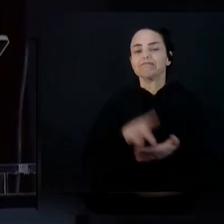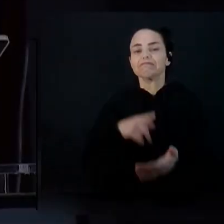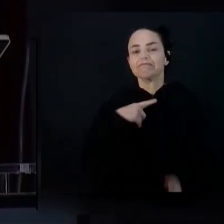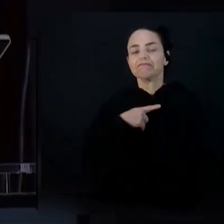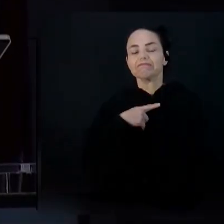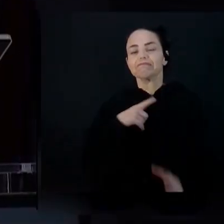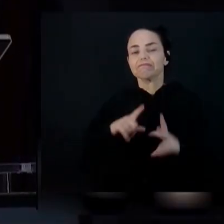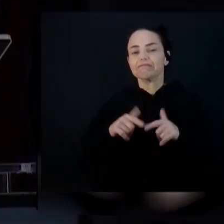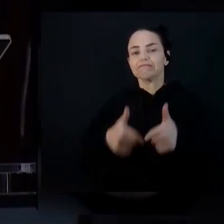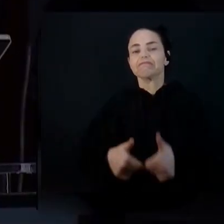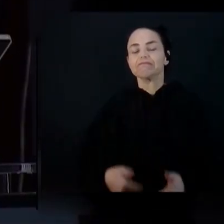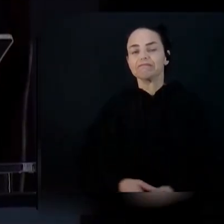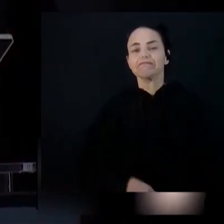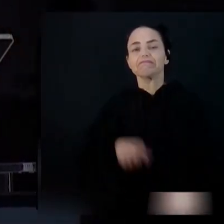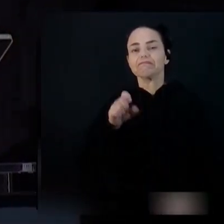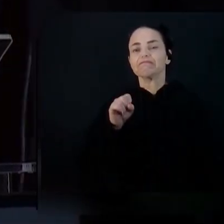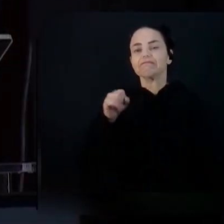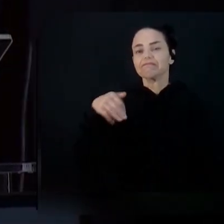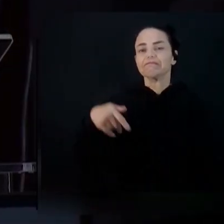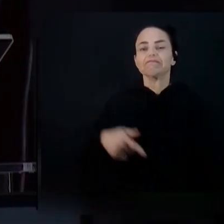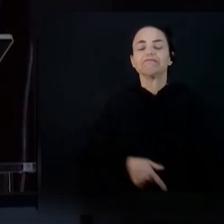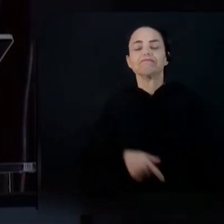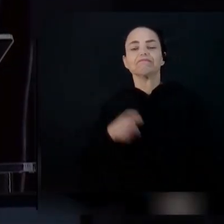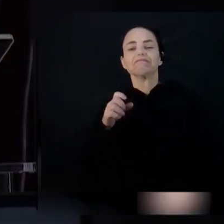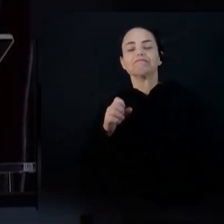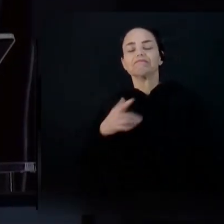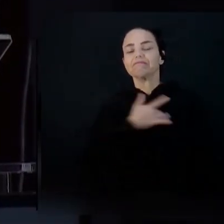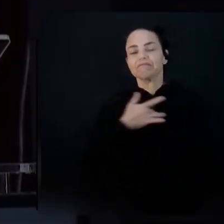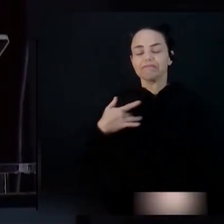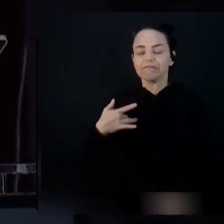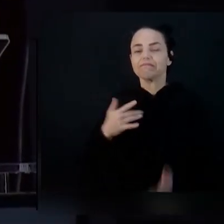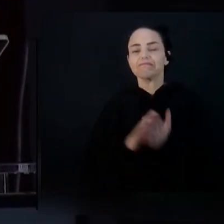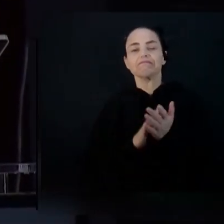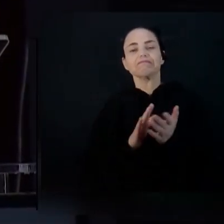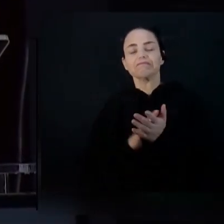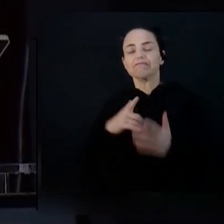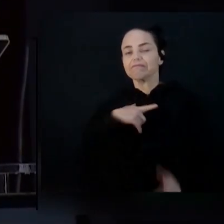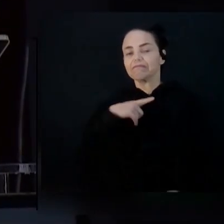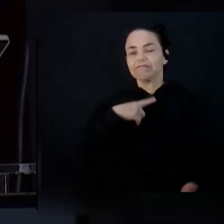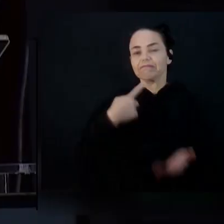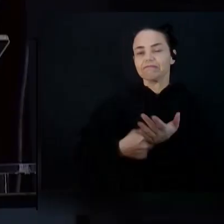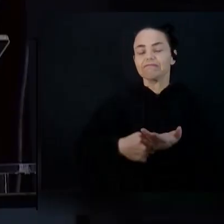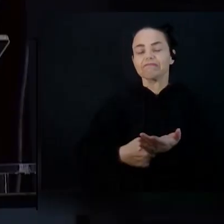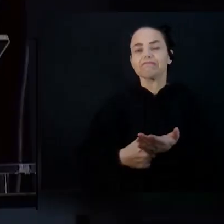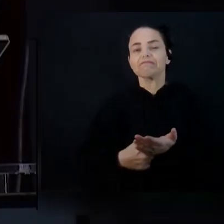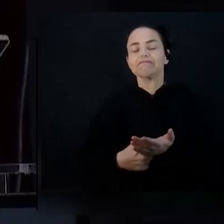foi o Sim Saúde. Parabéns, Edson, por ter esse compromisso com os profissionais de saúde.